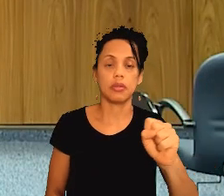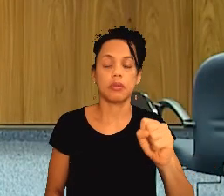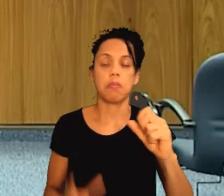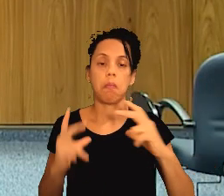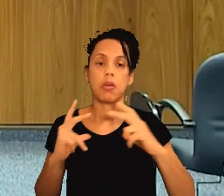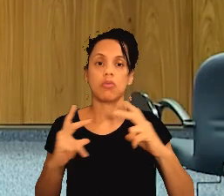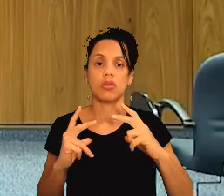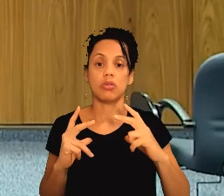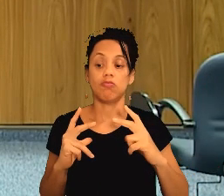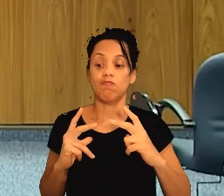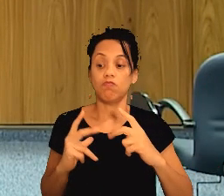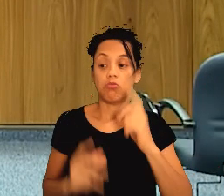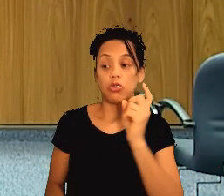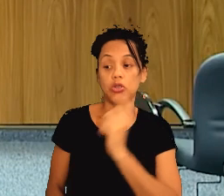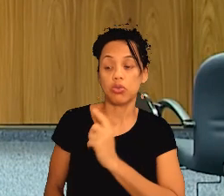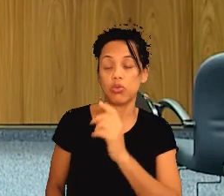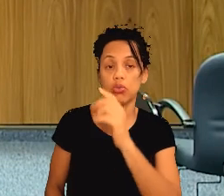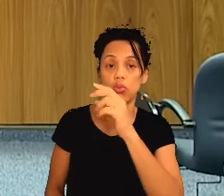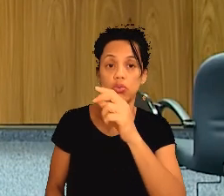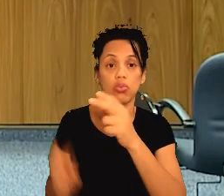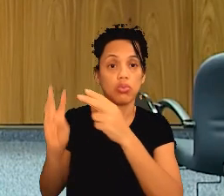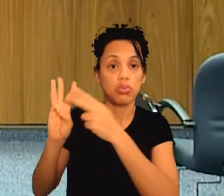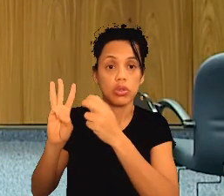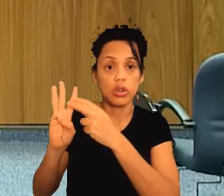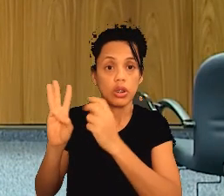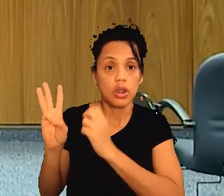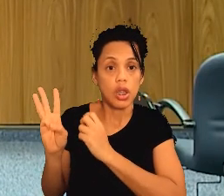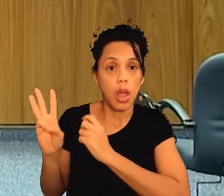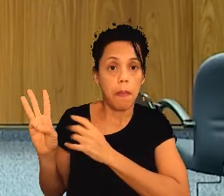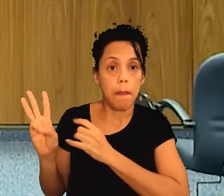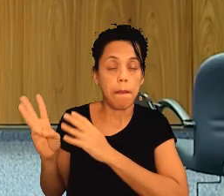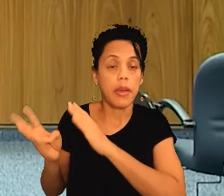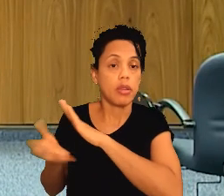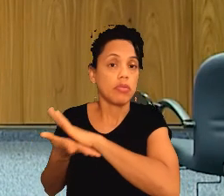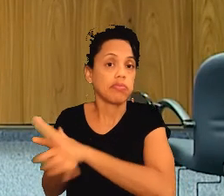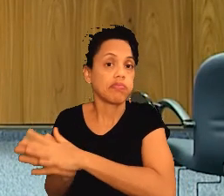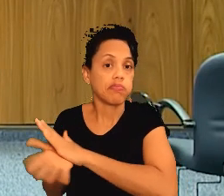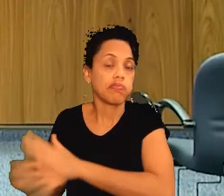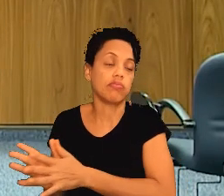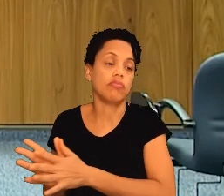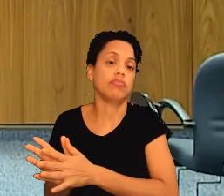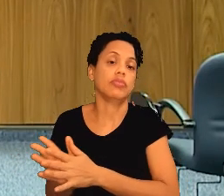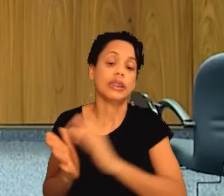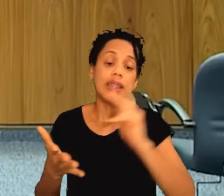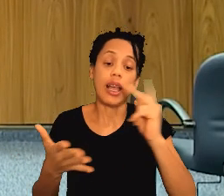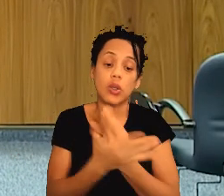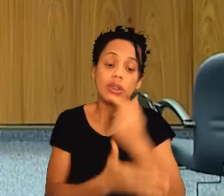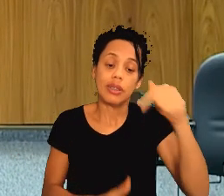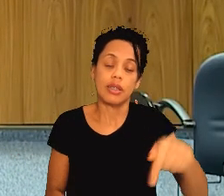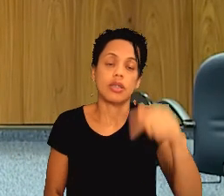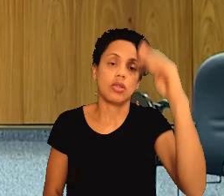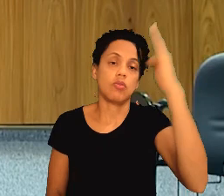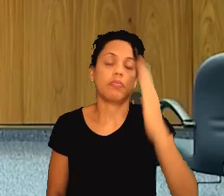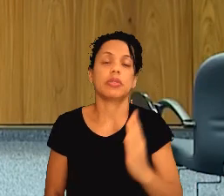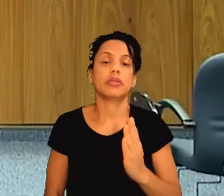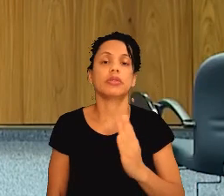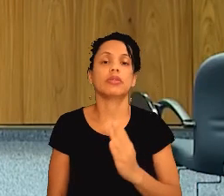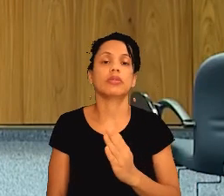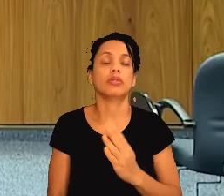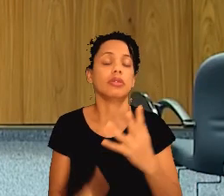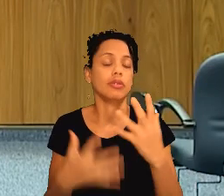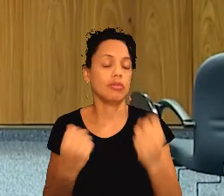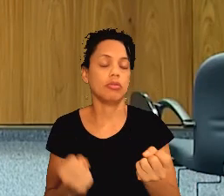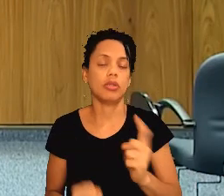que os índios estão com tanto medo de massacre. Então, é isso que está acontecendo no nosso país, é isso que é